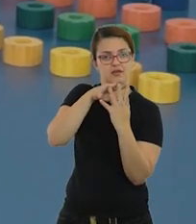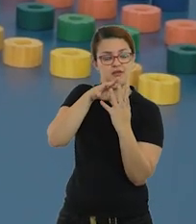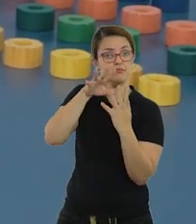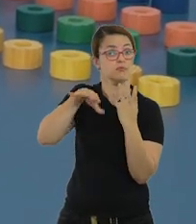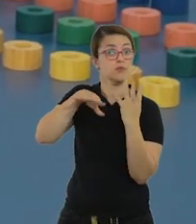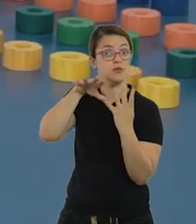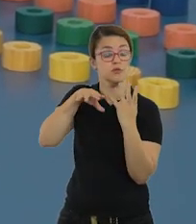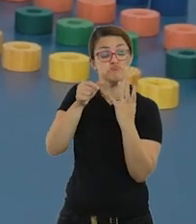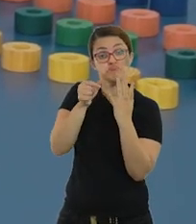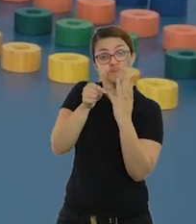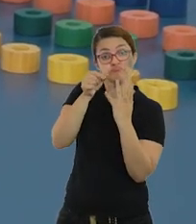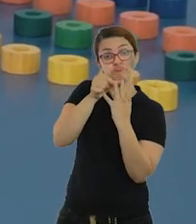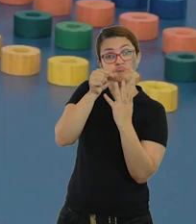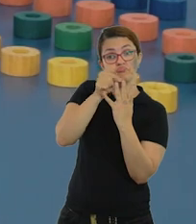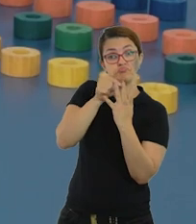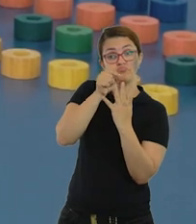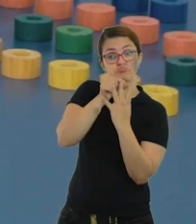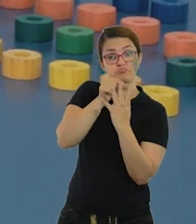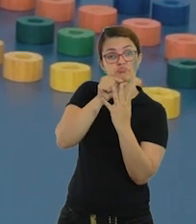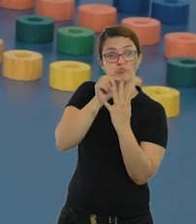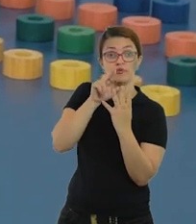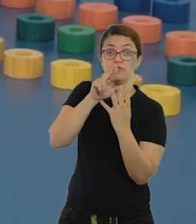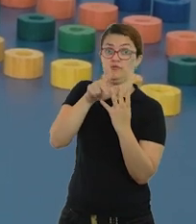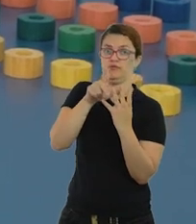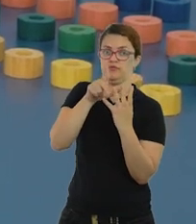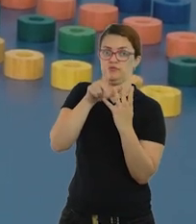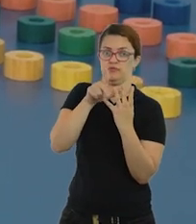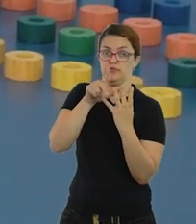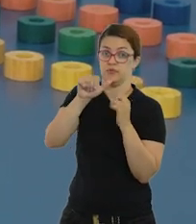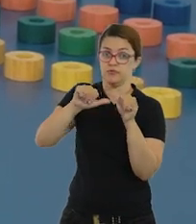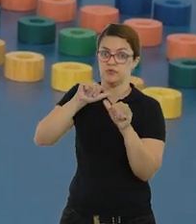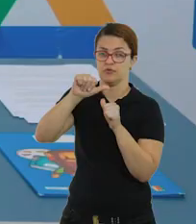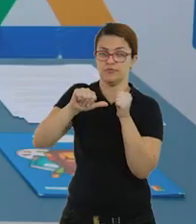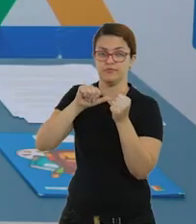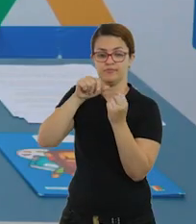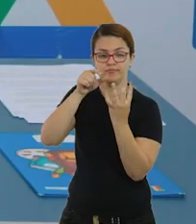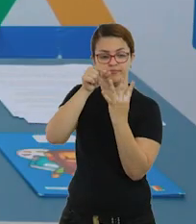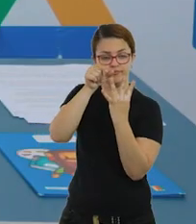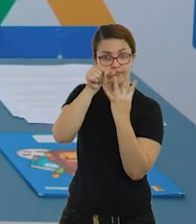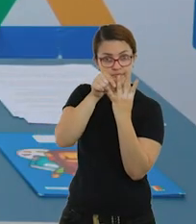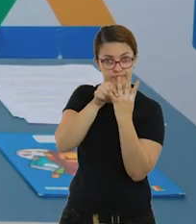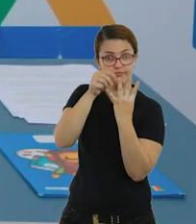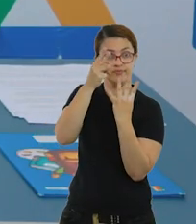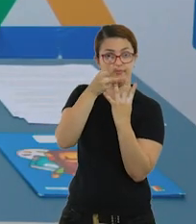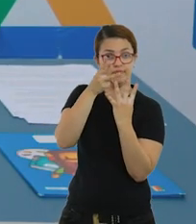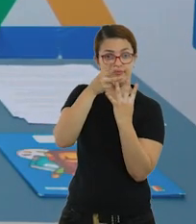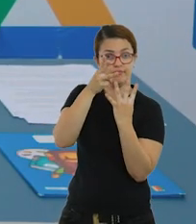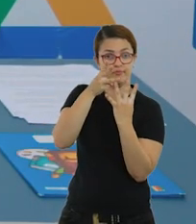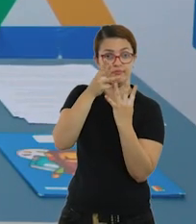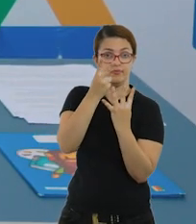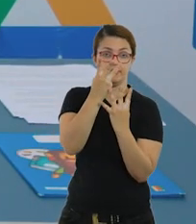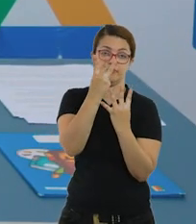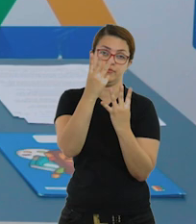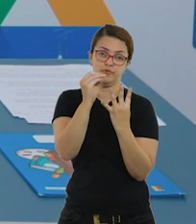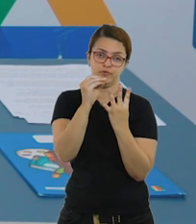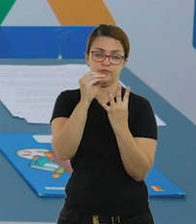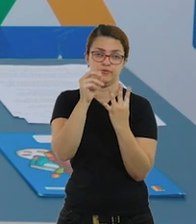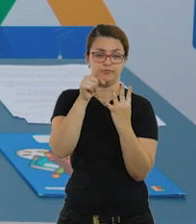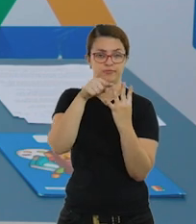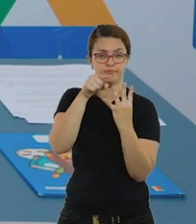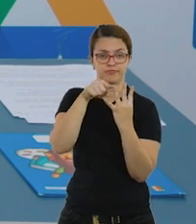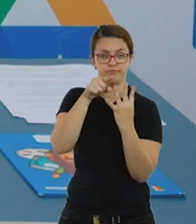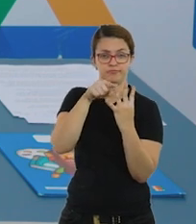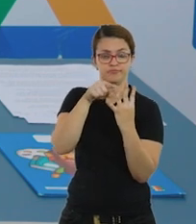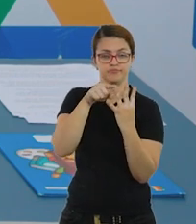posicional. Então, dependendo da posição do algarismo no número, ele vai ter um valor diferente, tá bom? E o 3, aqui na casa da dezena, ele está valendo